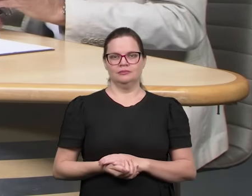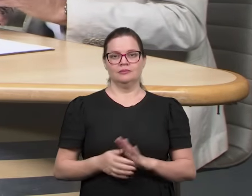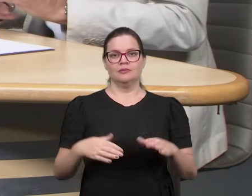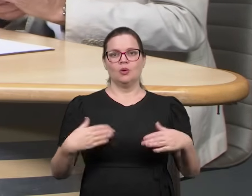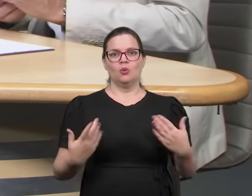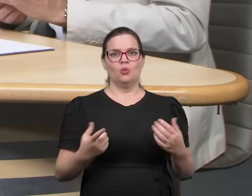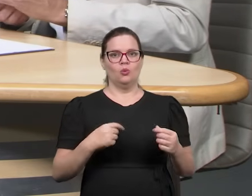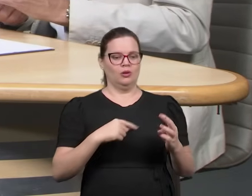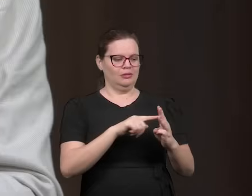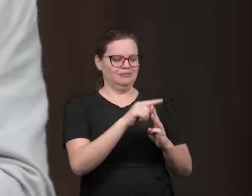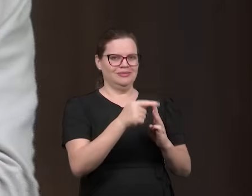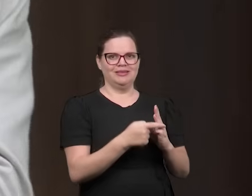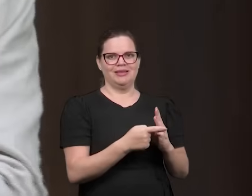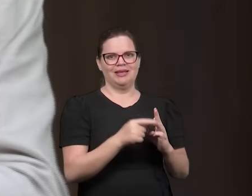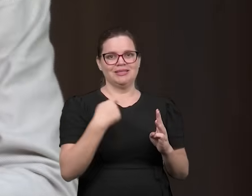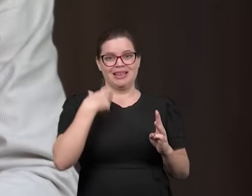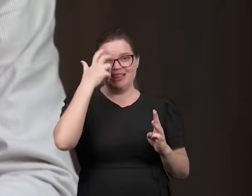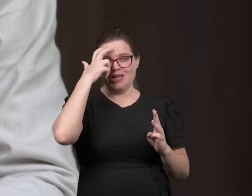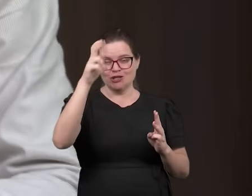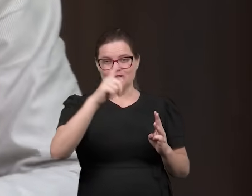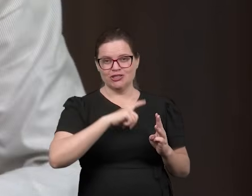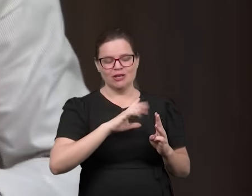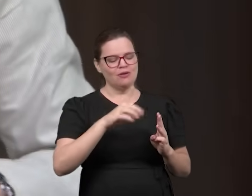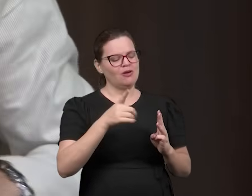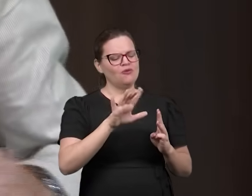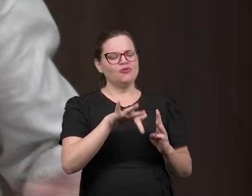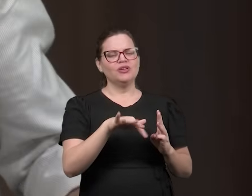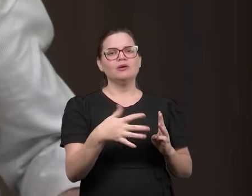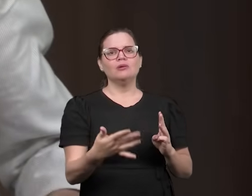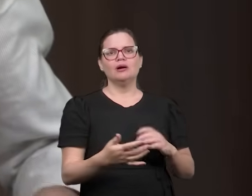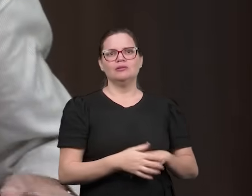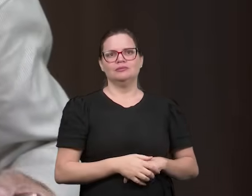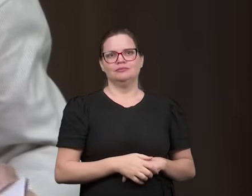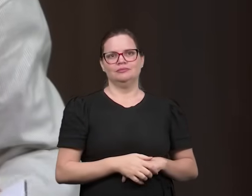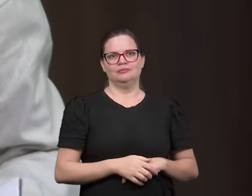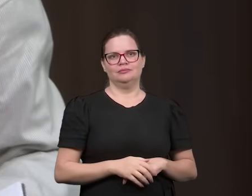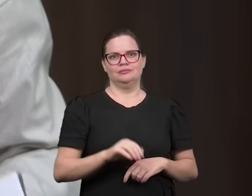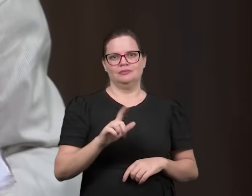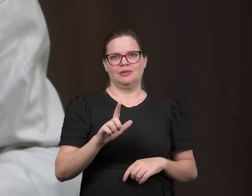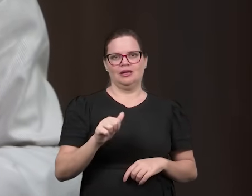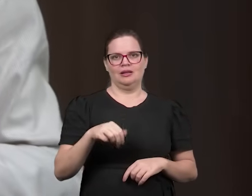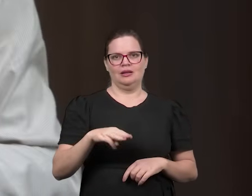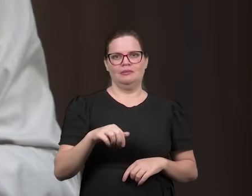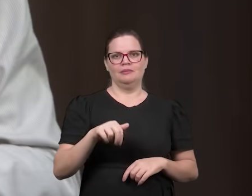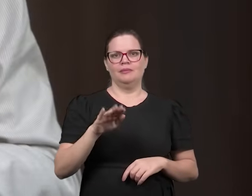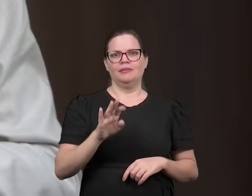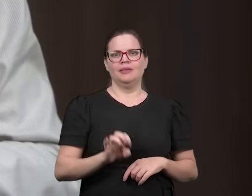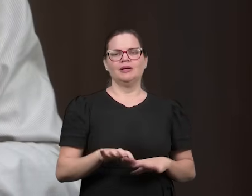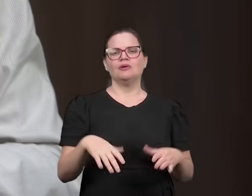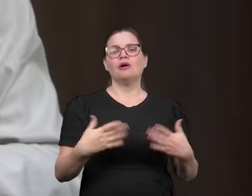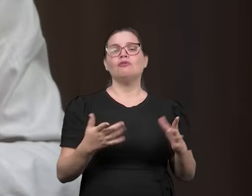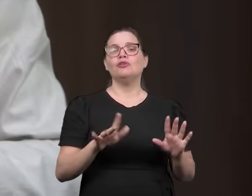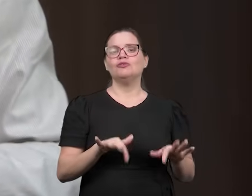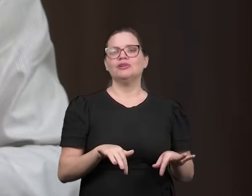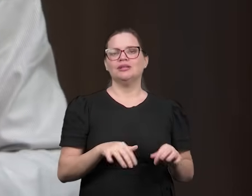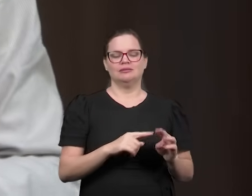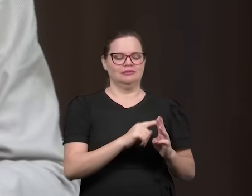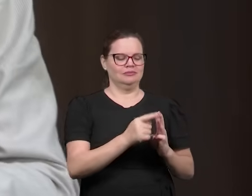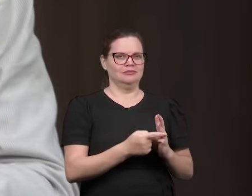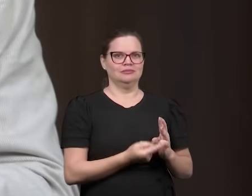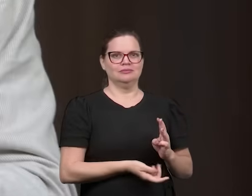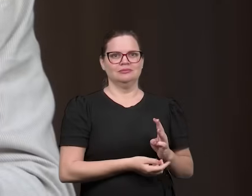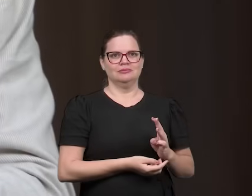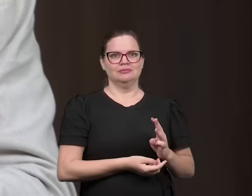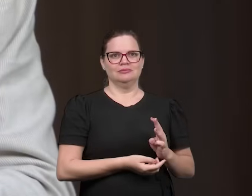foi o fim dessa geração tão inteligente de Lameque? Lameque. Qual foi o fim?